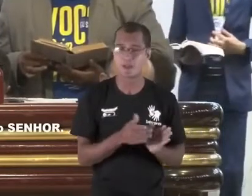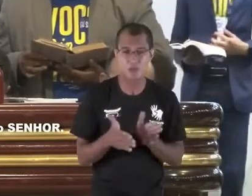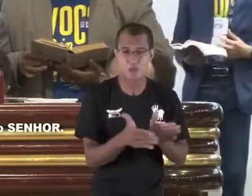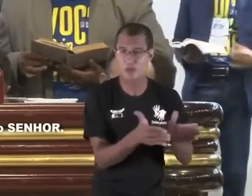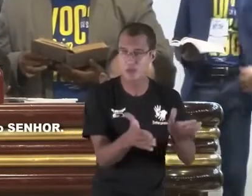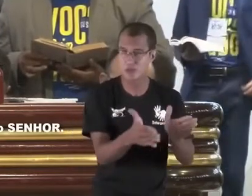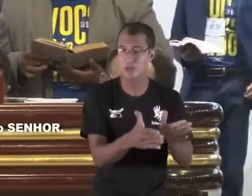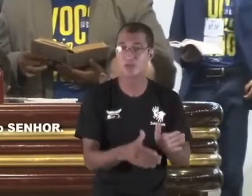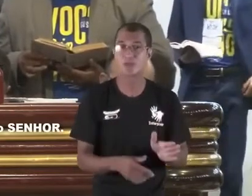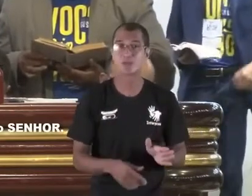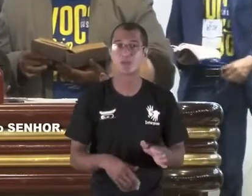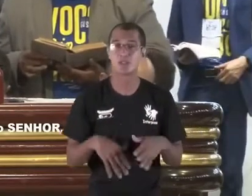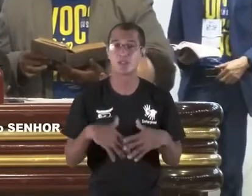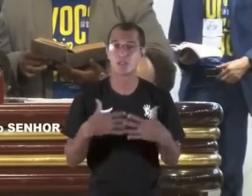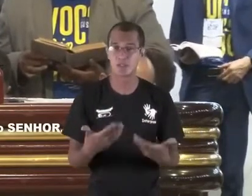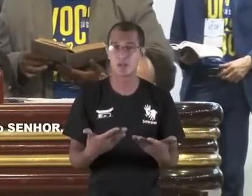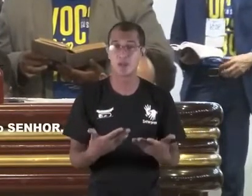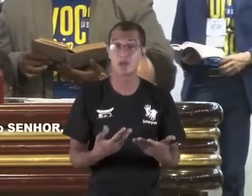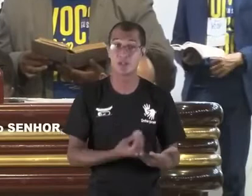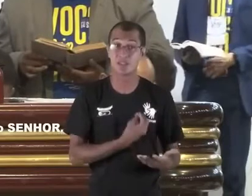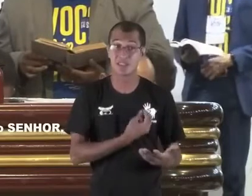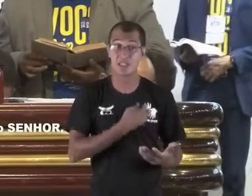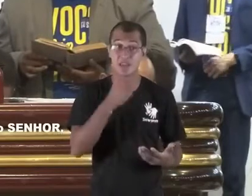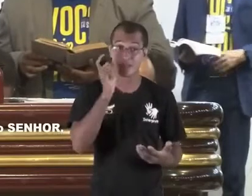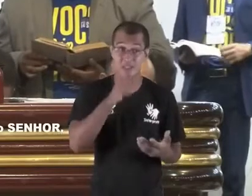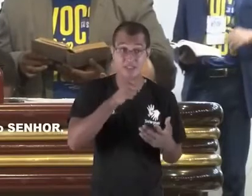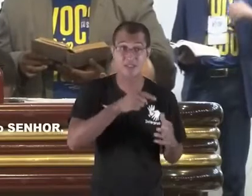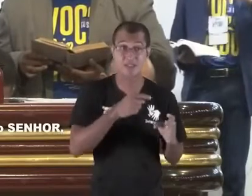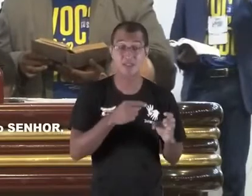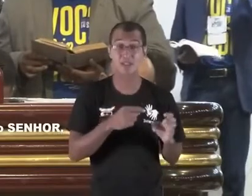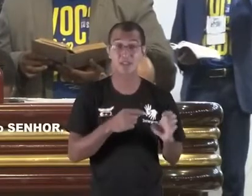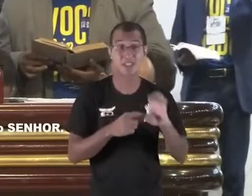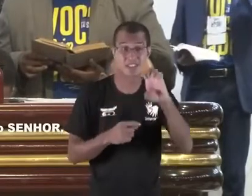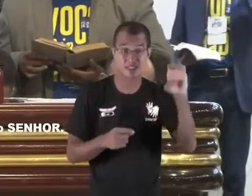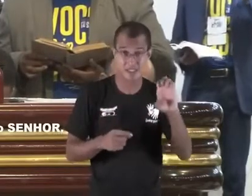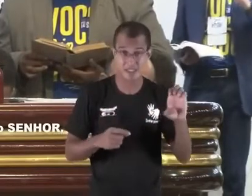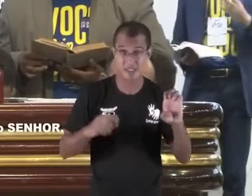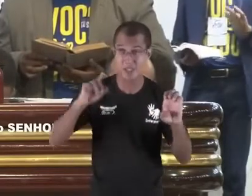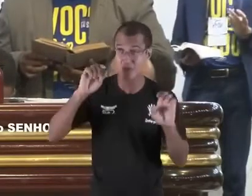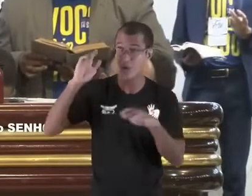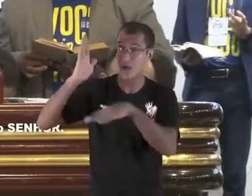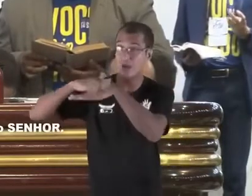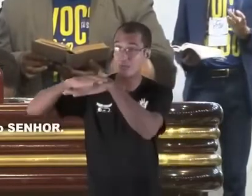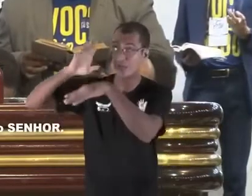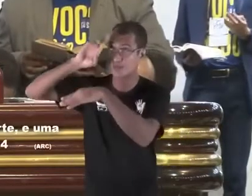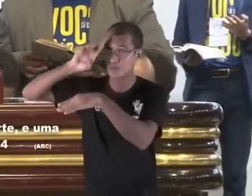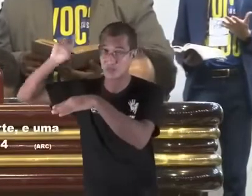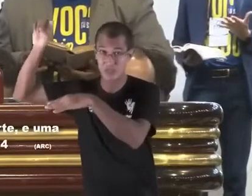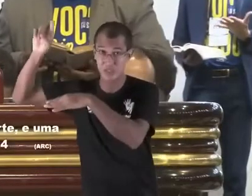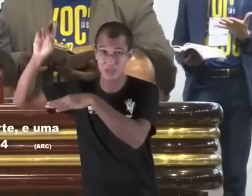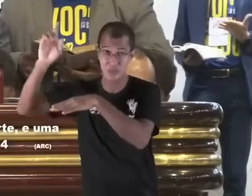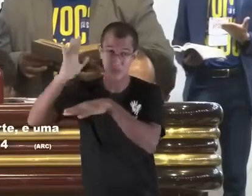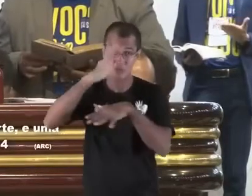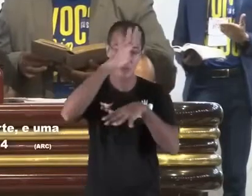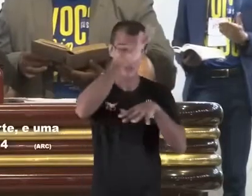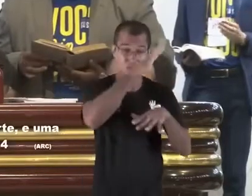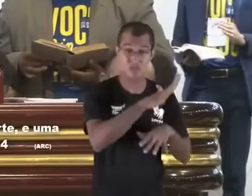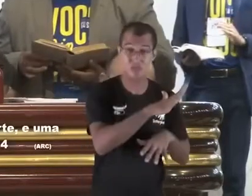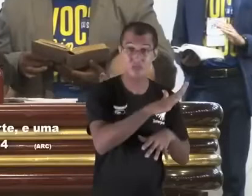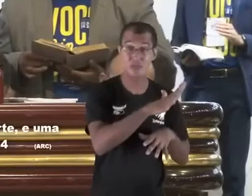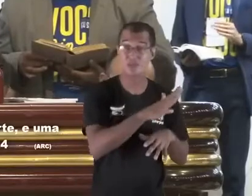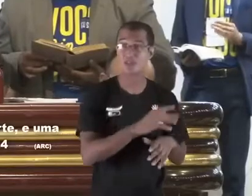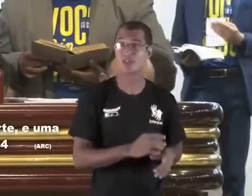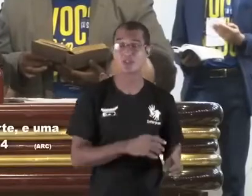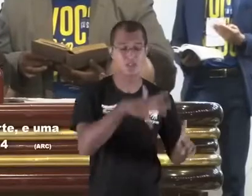e ali esteve sobre ele a mão do Senhor. Olhei, e eis que